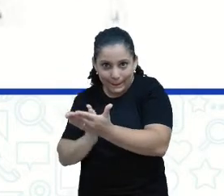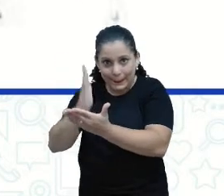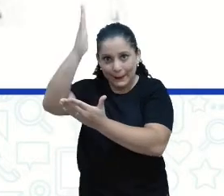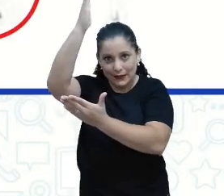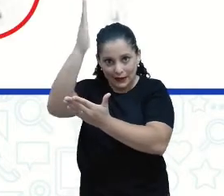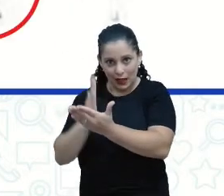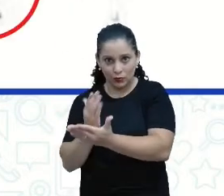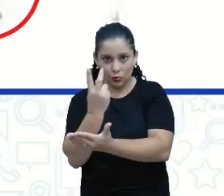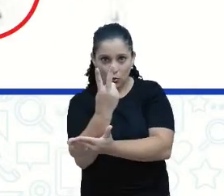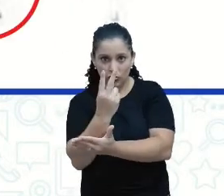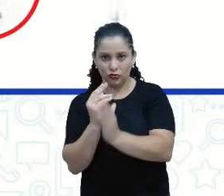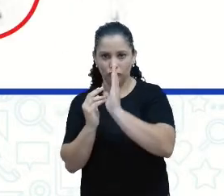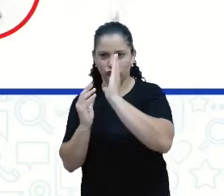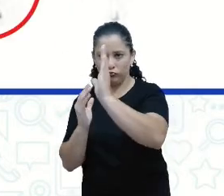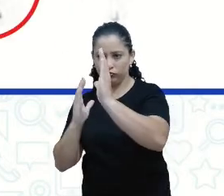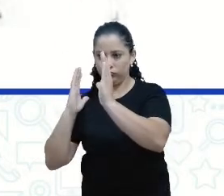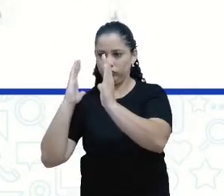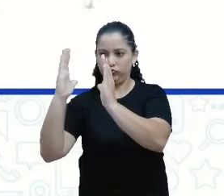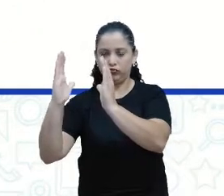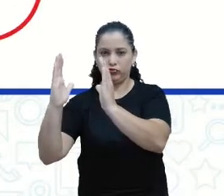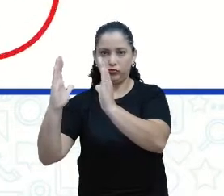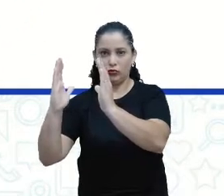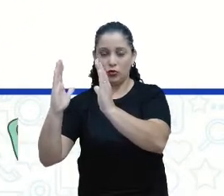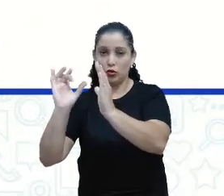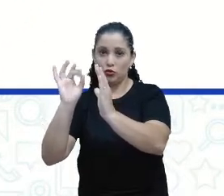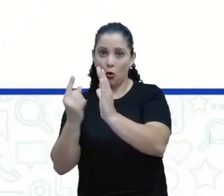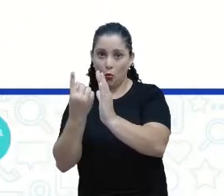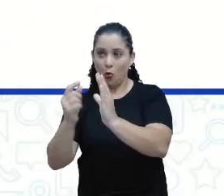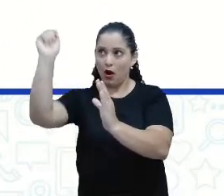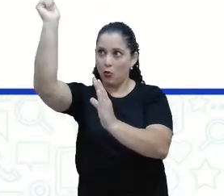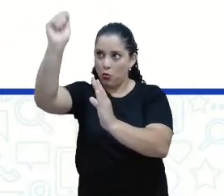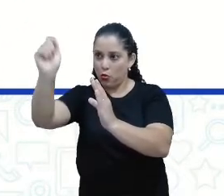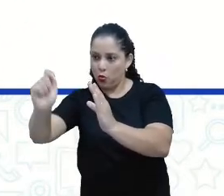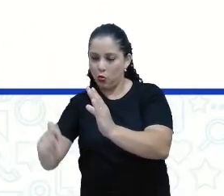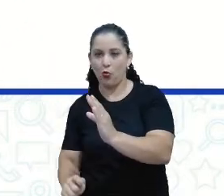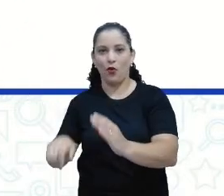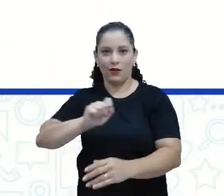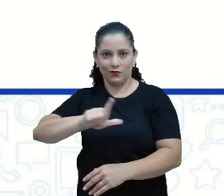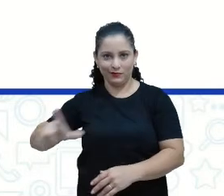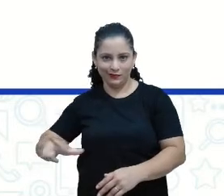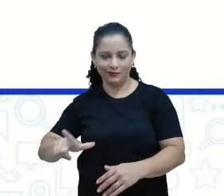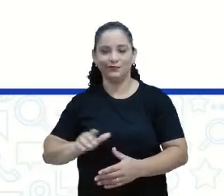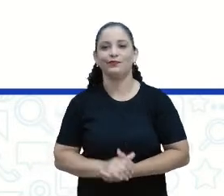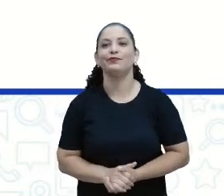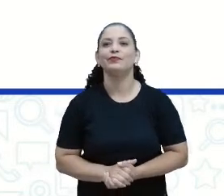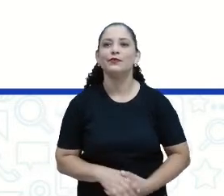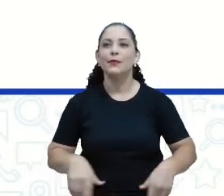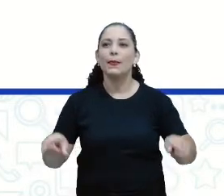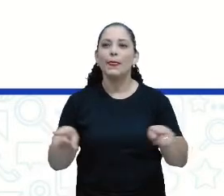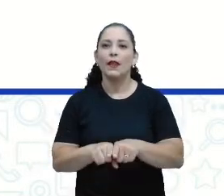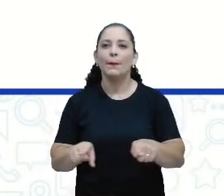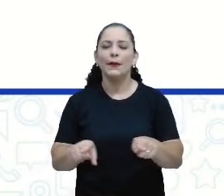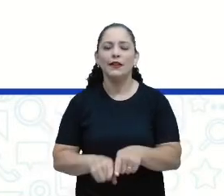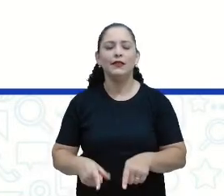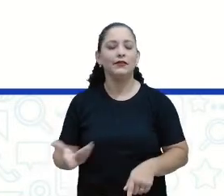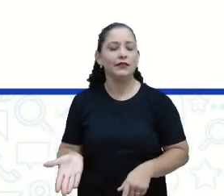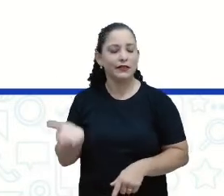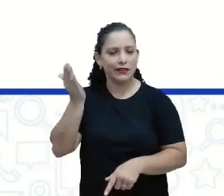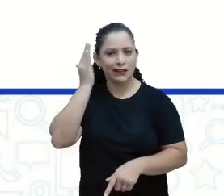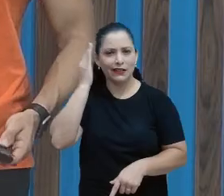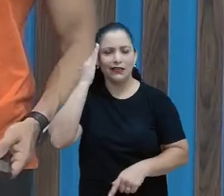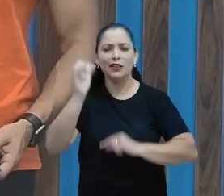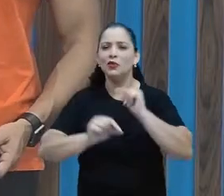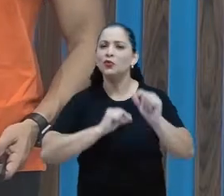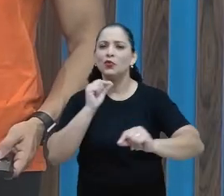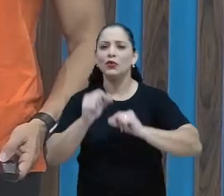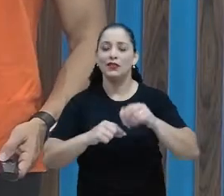dividido em 2 partes iguais e pintamos apenas uma delas, tá bom? Vamos também ver a ideia de fração,